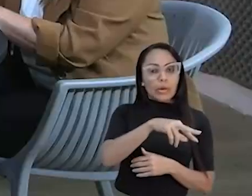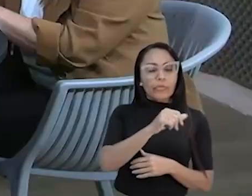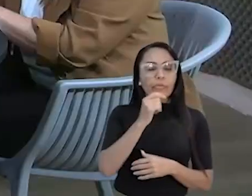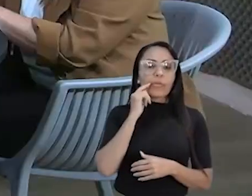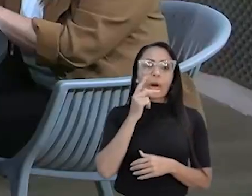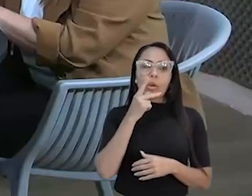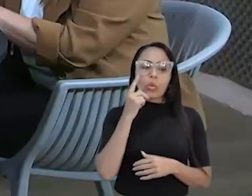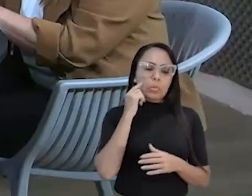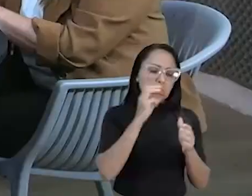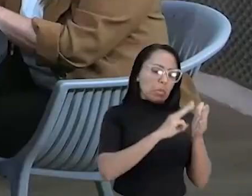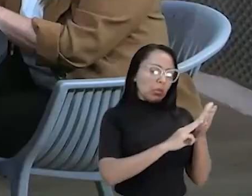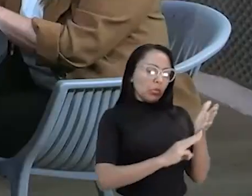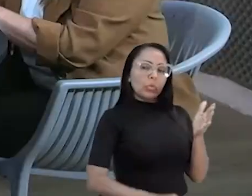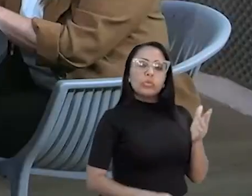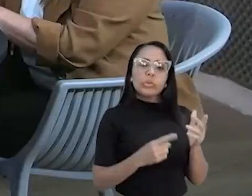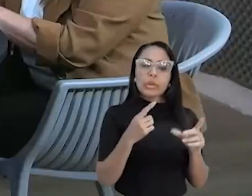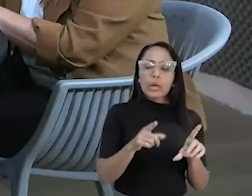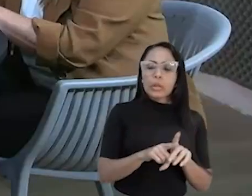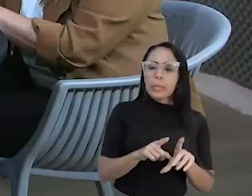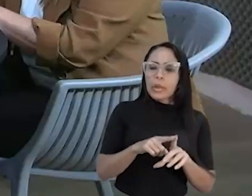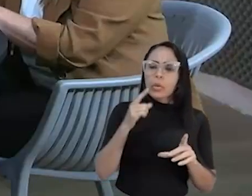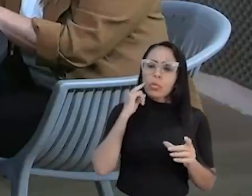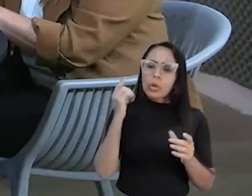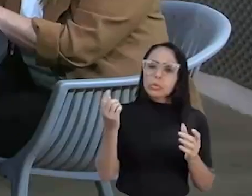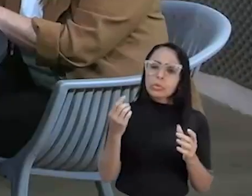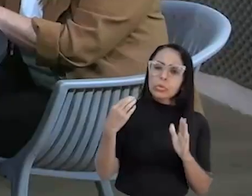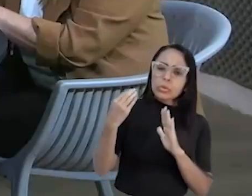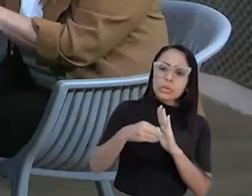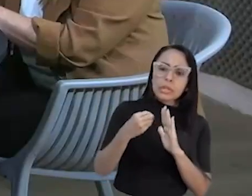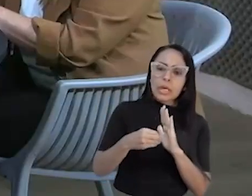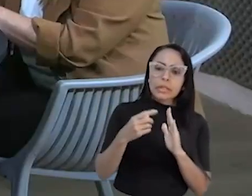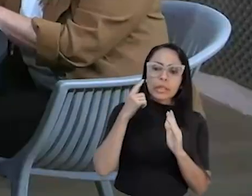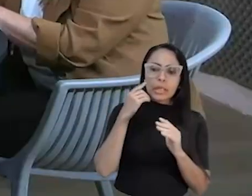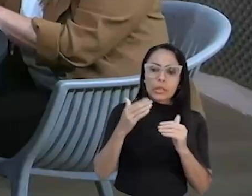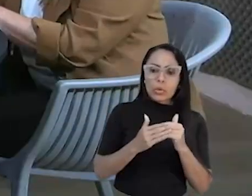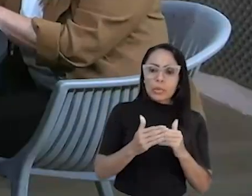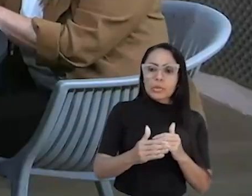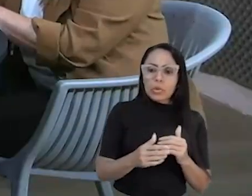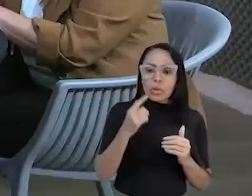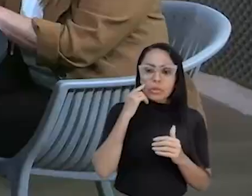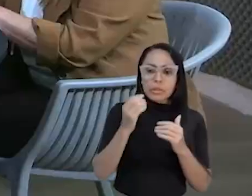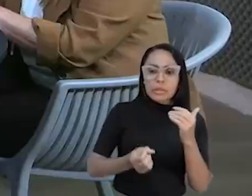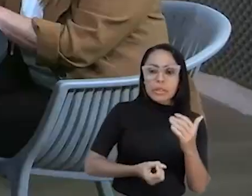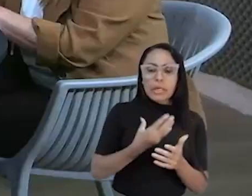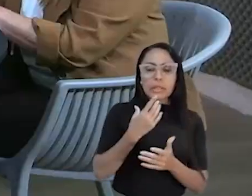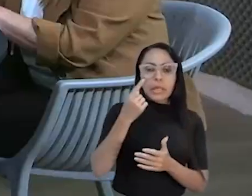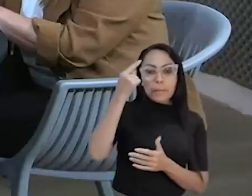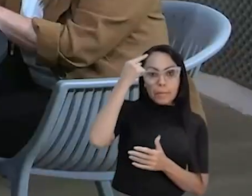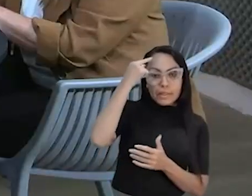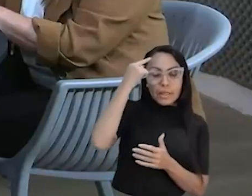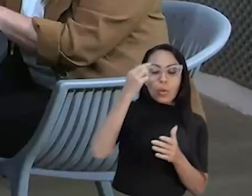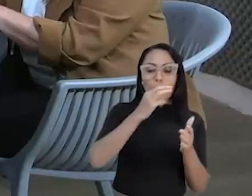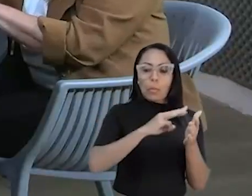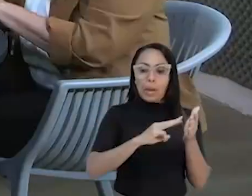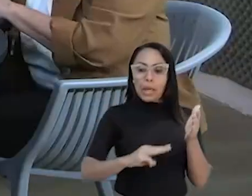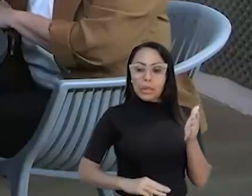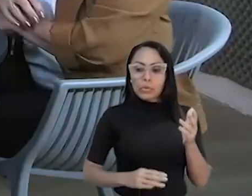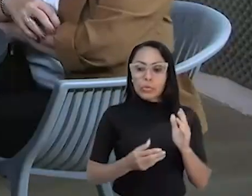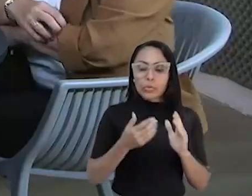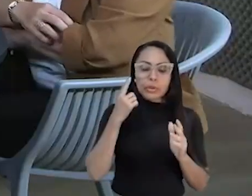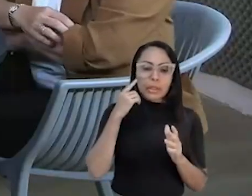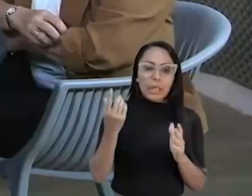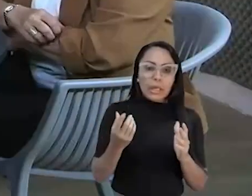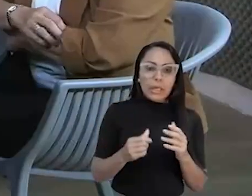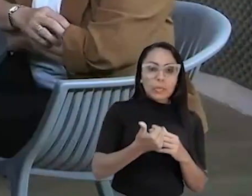de metodologia, quando o design logo ele começou a ser criado e pensado como método na década